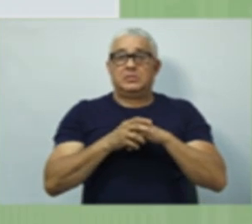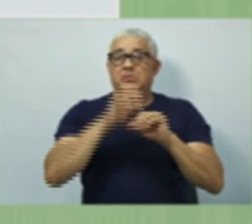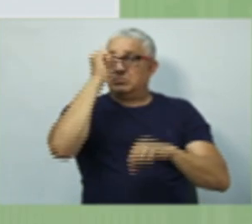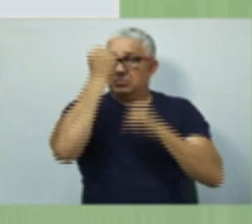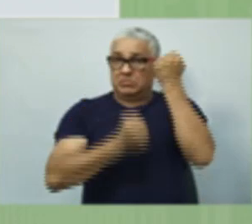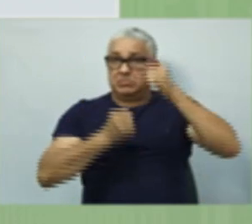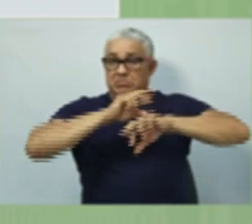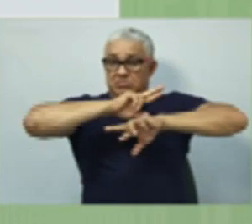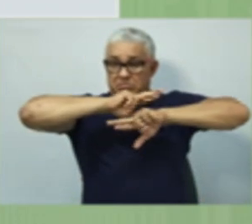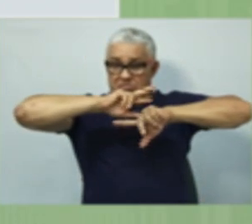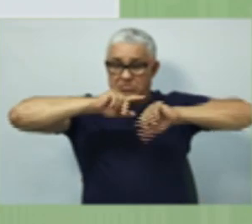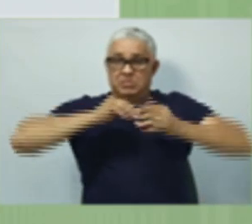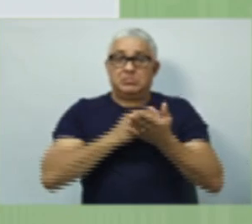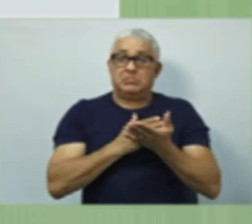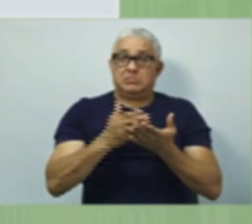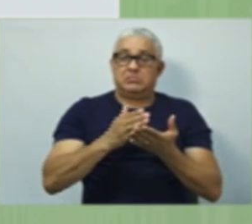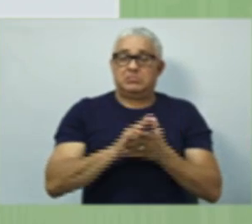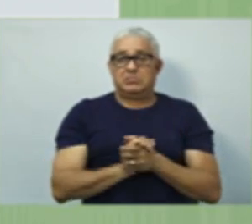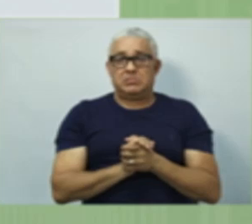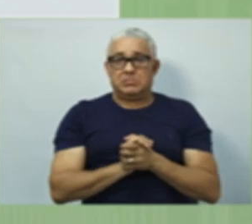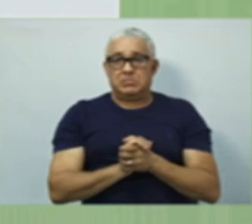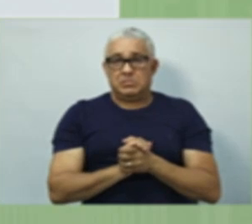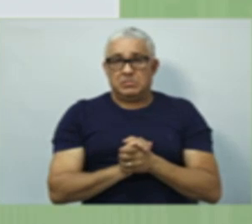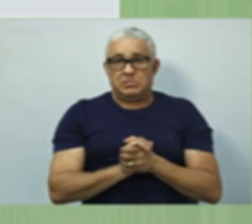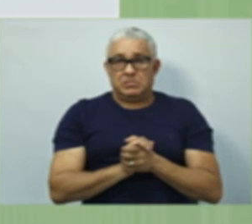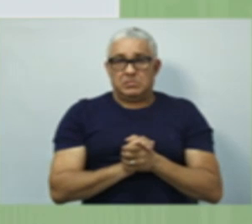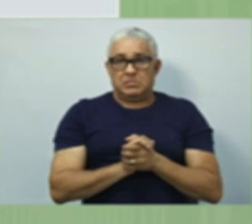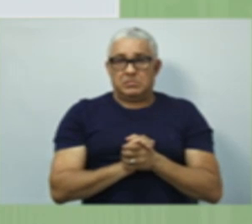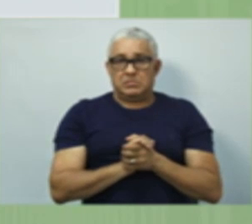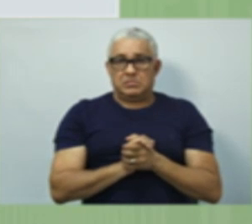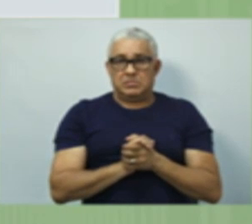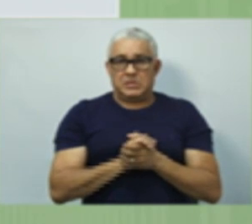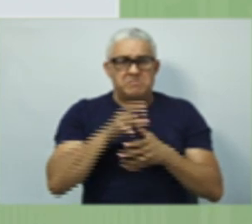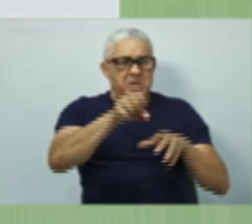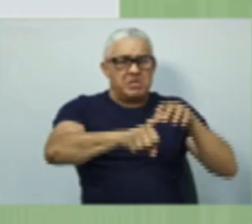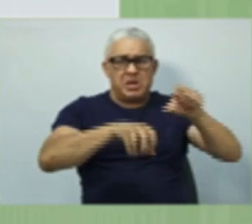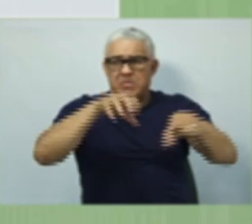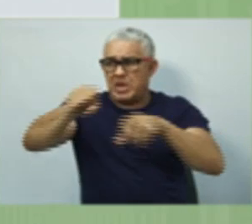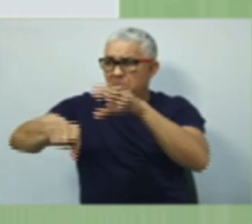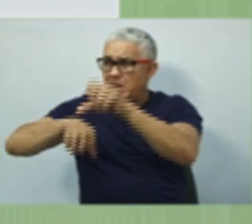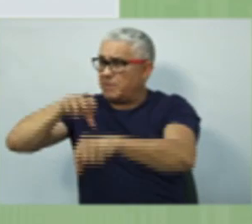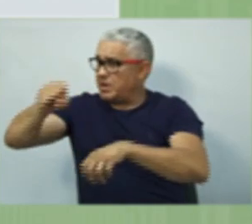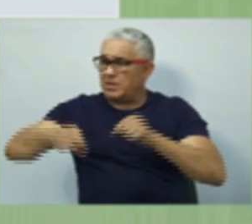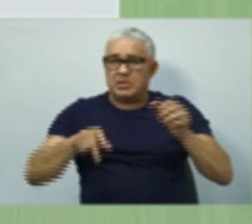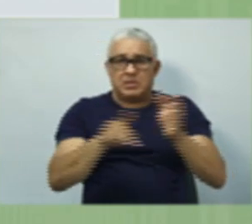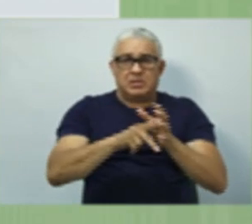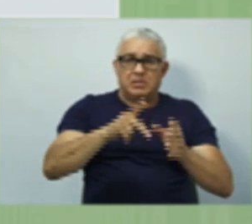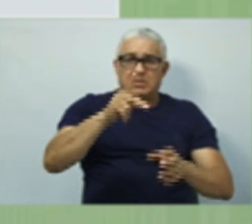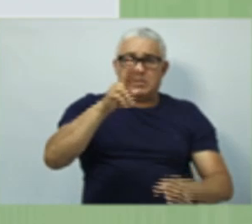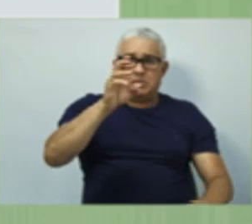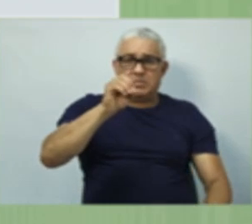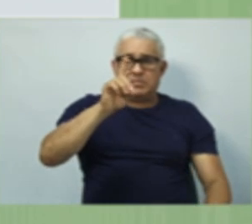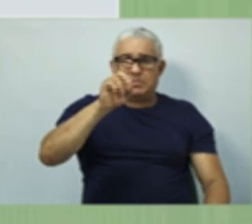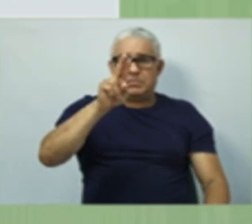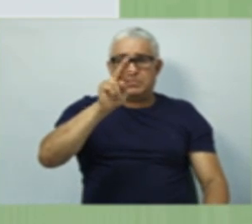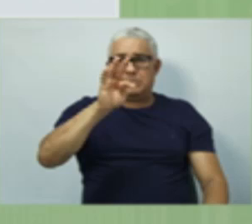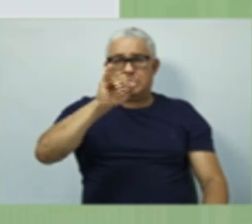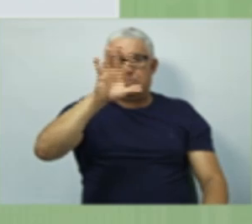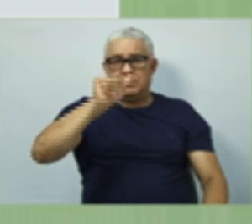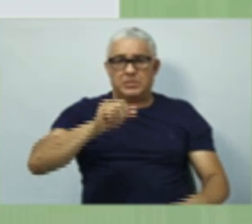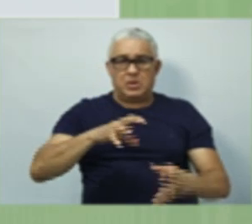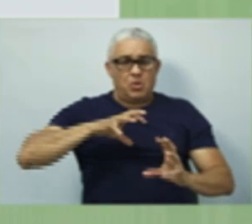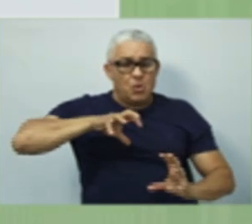indústrias começaram a dominar a questão produtiva em todo o mundo. Depois tem a